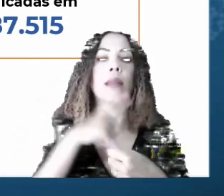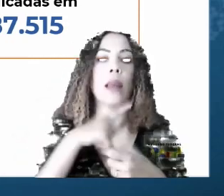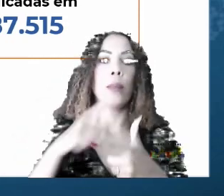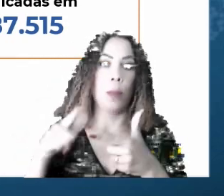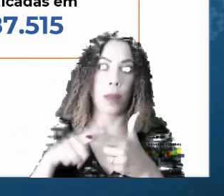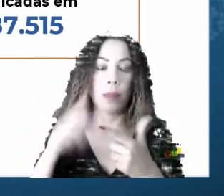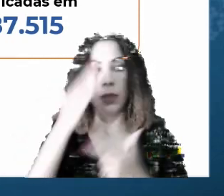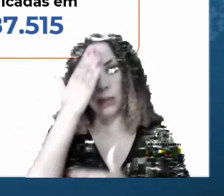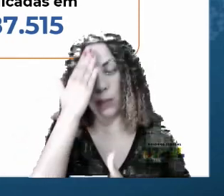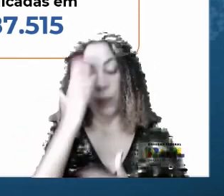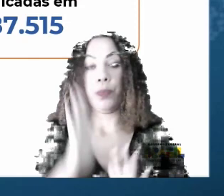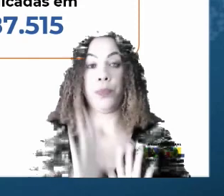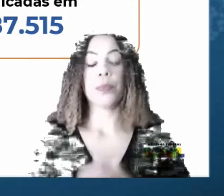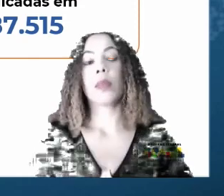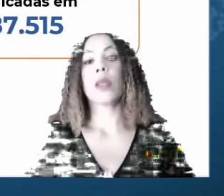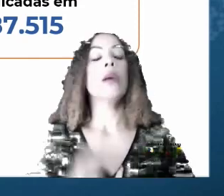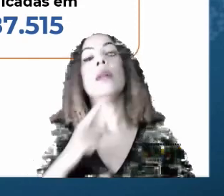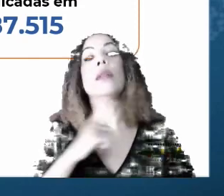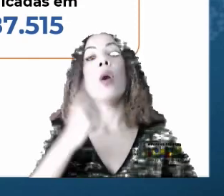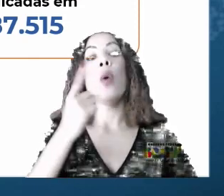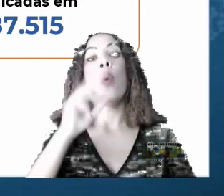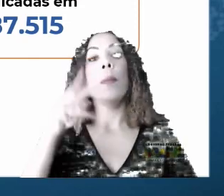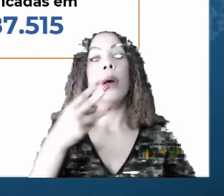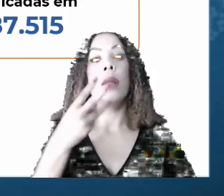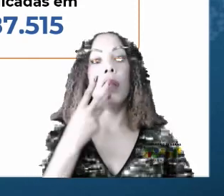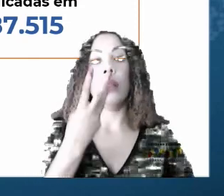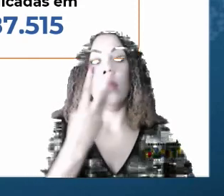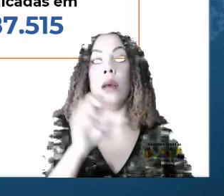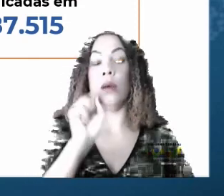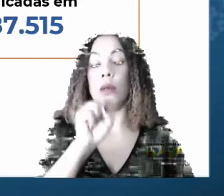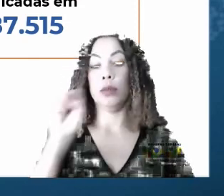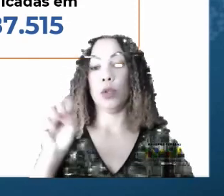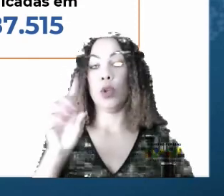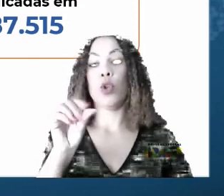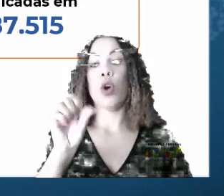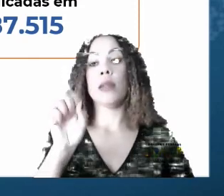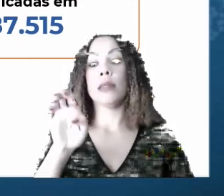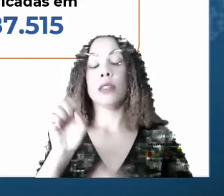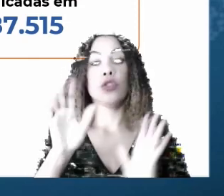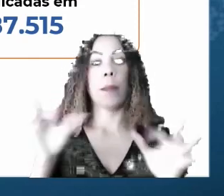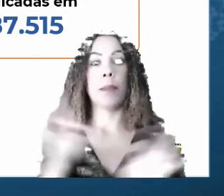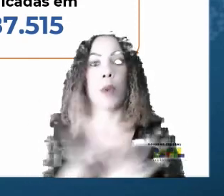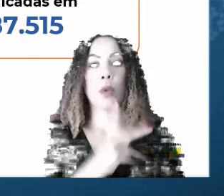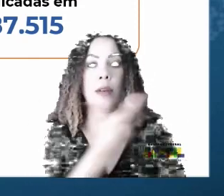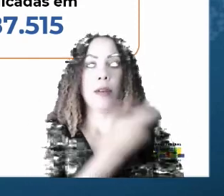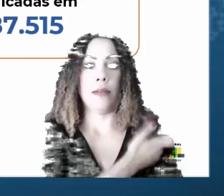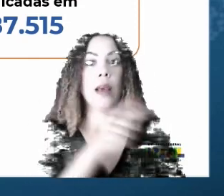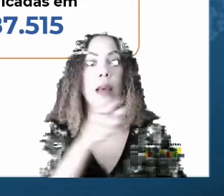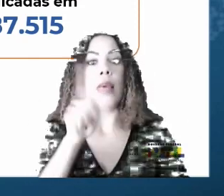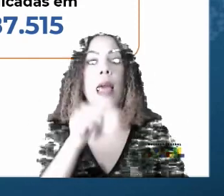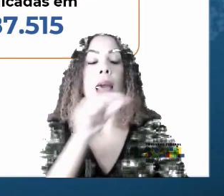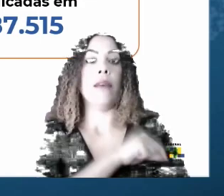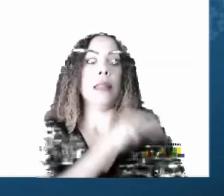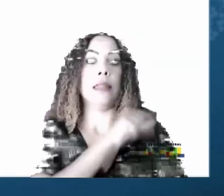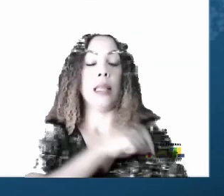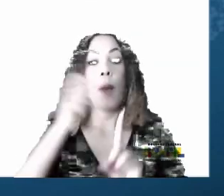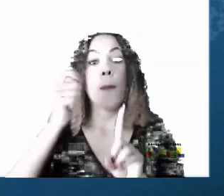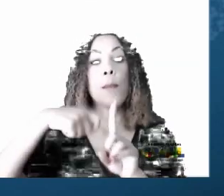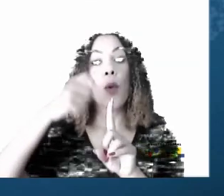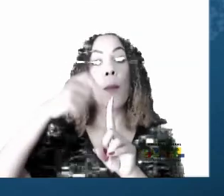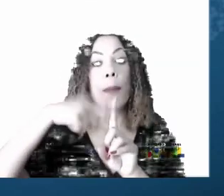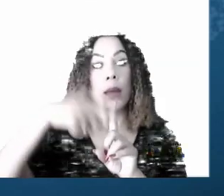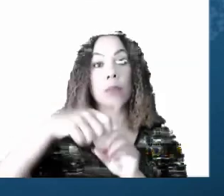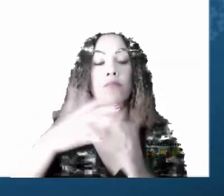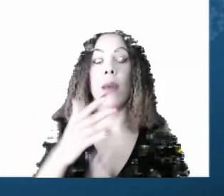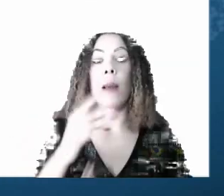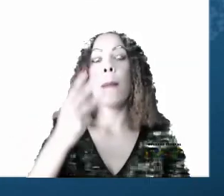Enfim, nós temos 1.388.000 doses registradas. Essa é a vacinação por mês, então, em torno de 500 mil de